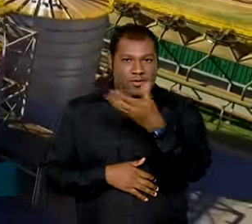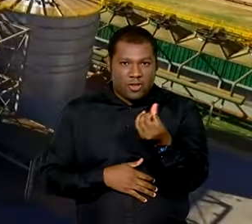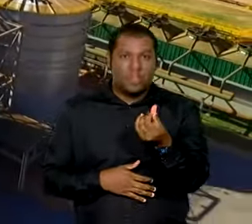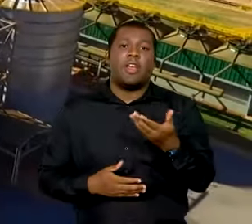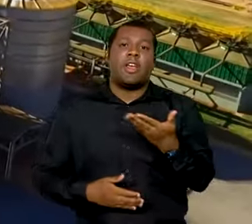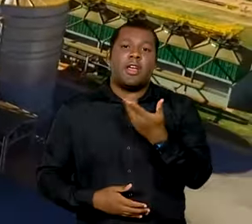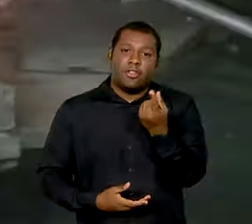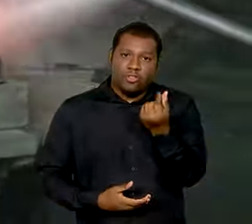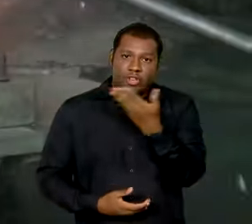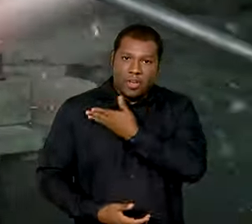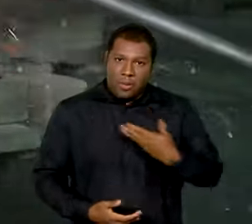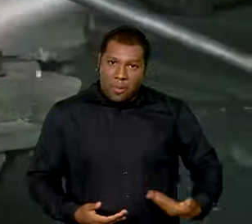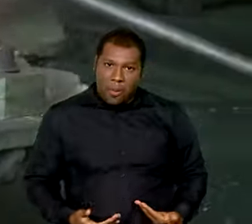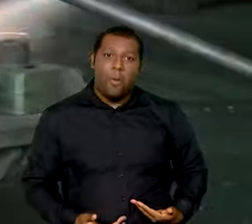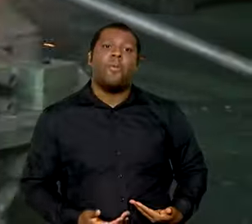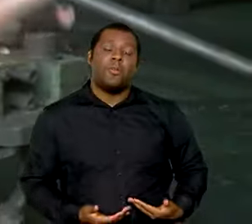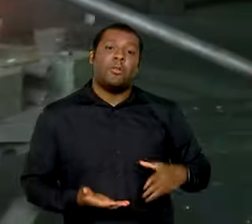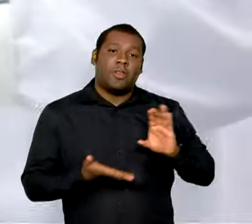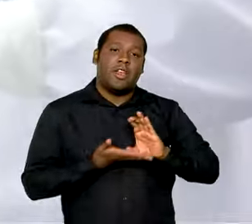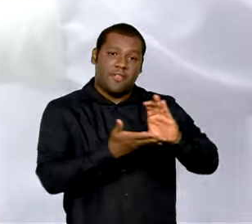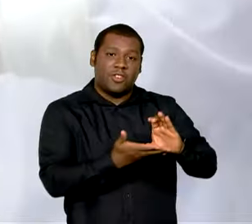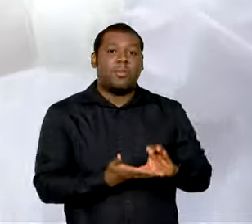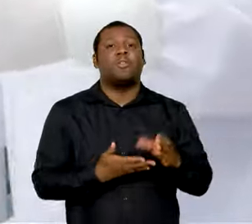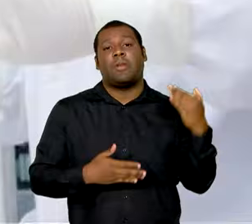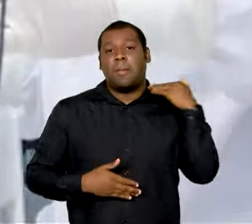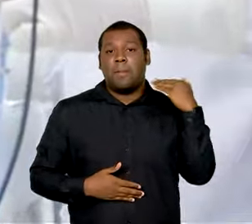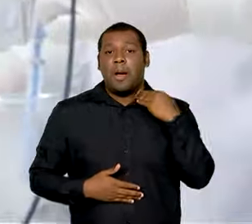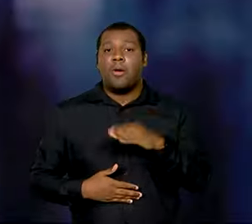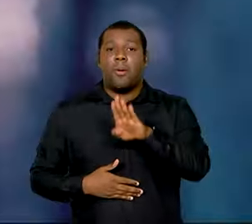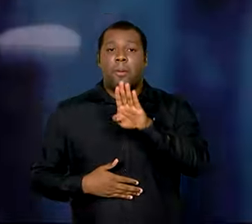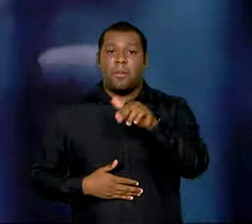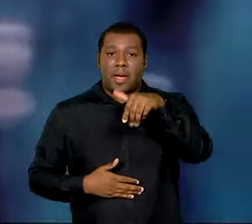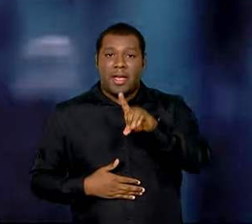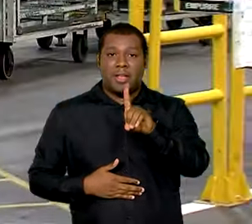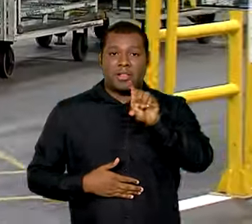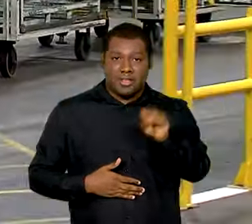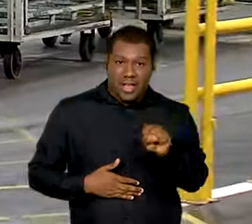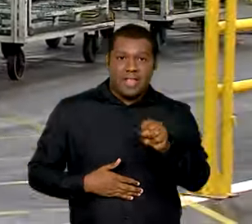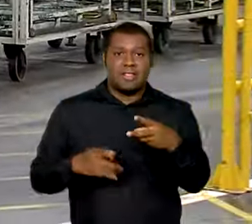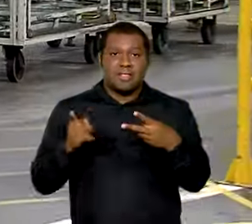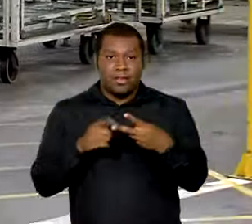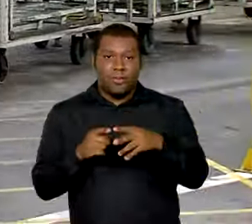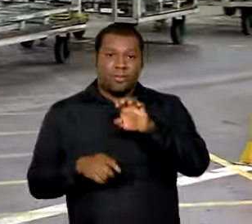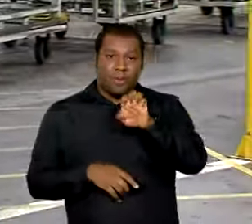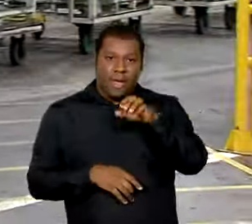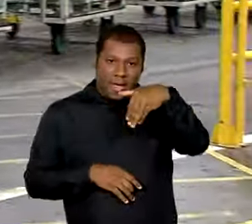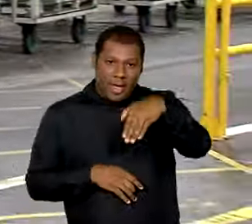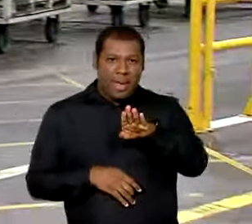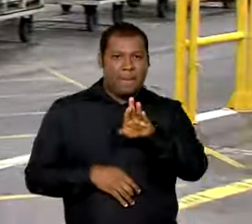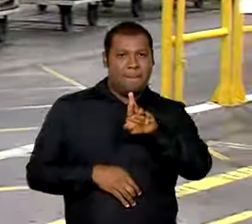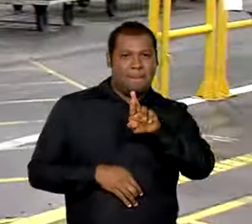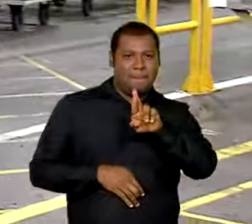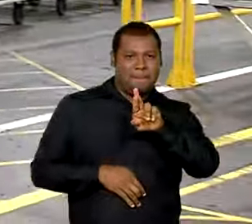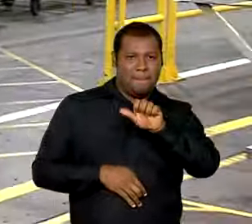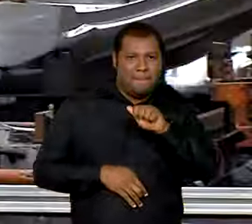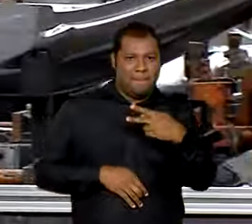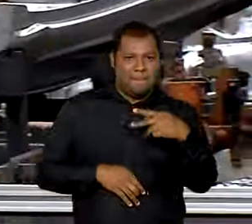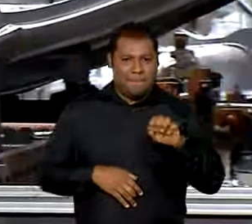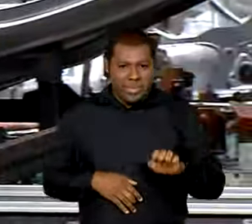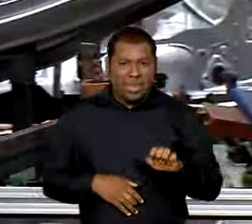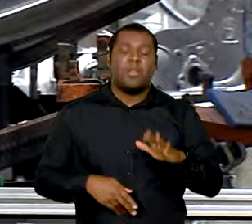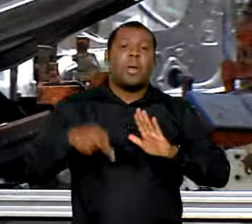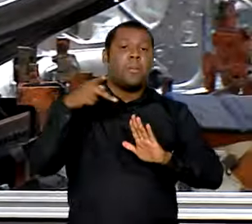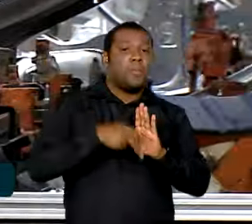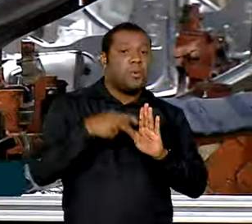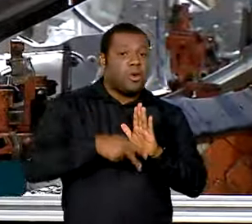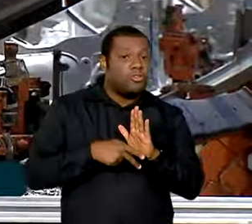serão geridos pelo BNDES, pela FINEP e Embrapi. Algumas das iniciativas previstas no